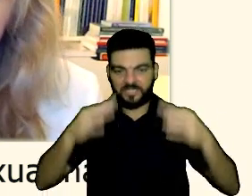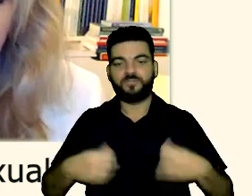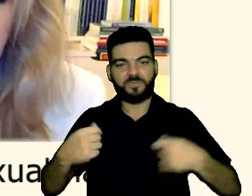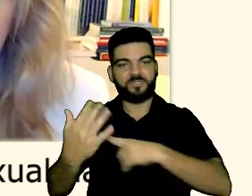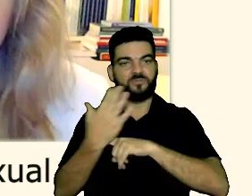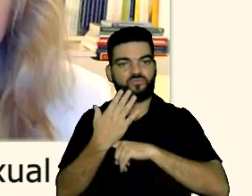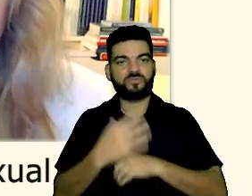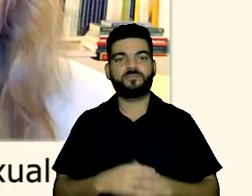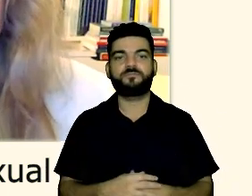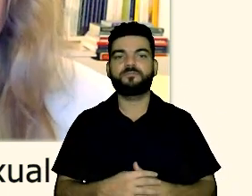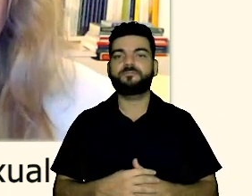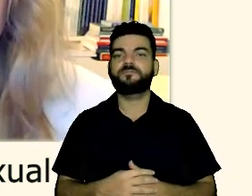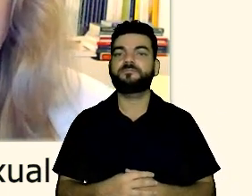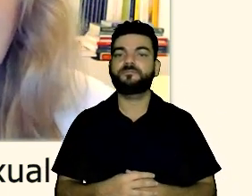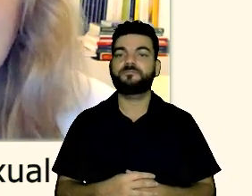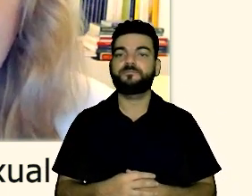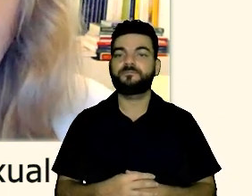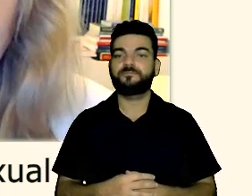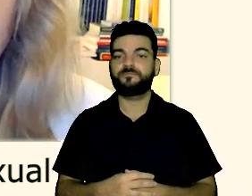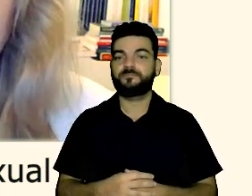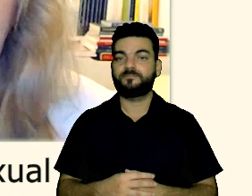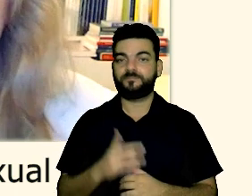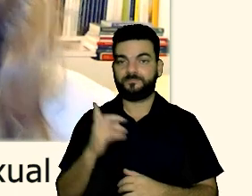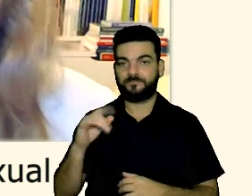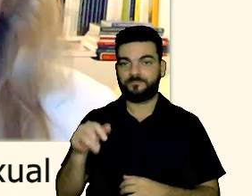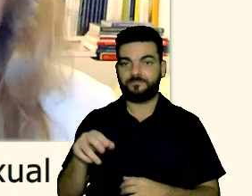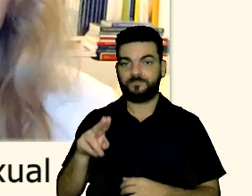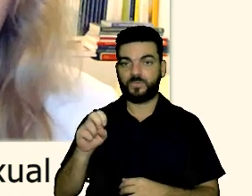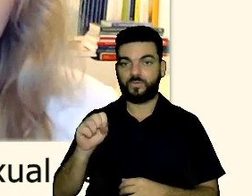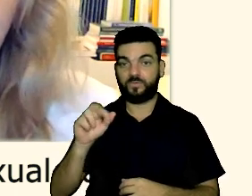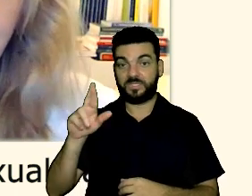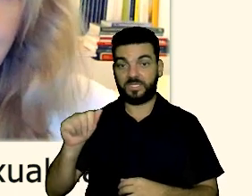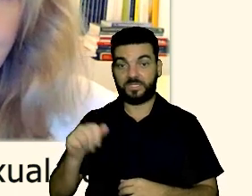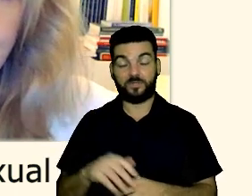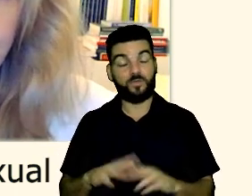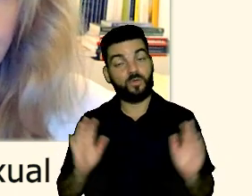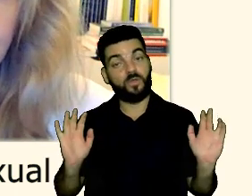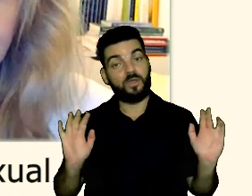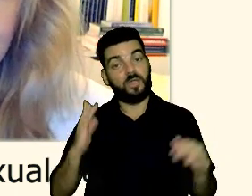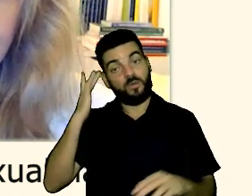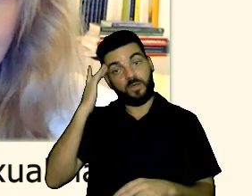autoconhecimento, é reconhecer a nossa condição de vulnerabilidade. Isso não é nenhum pecado.